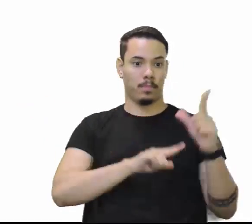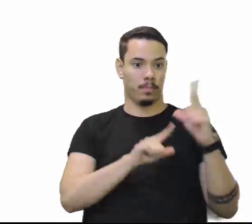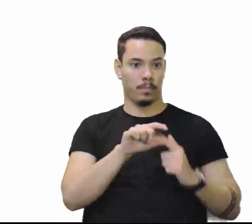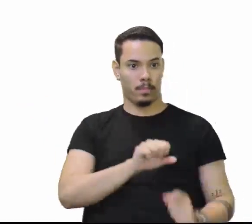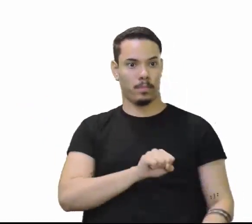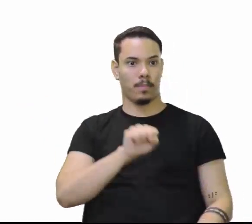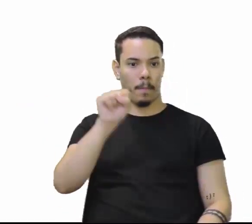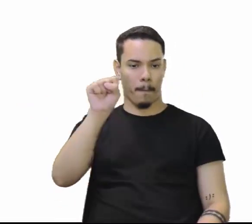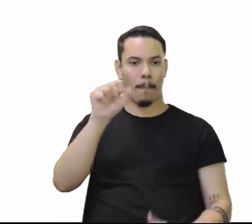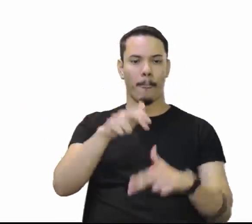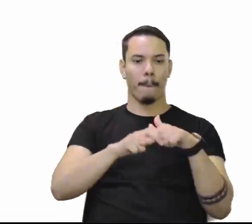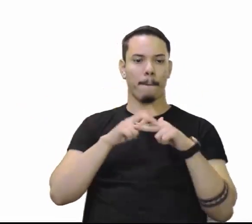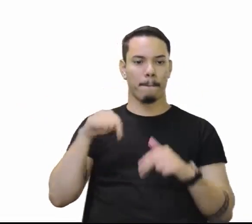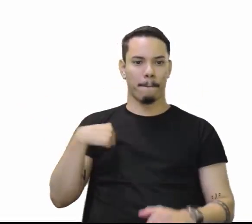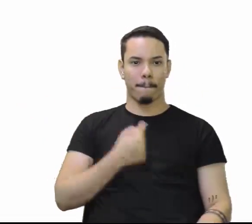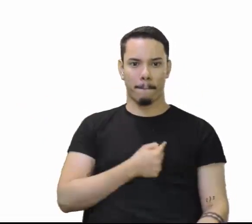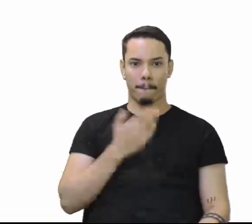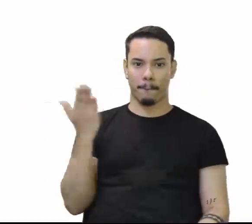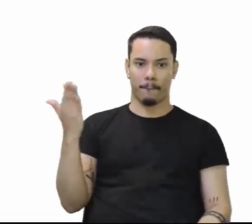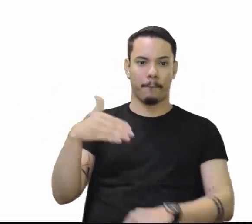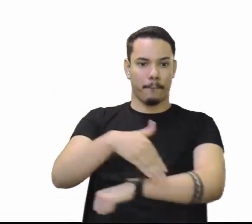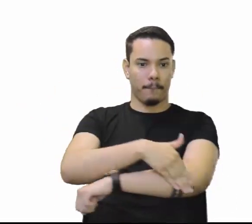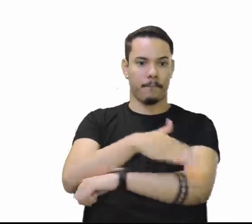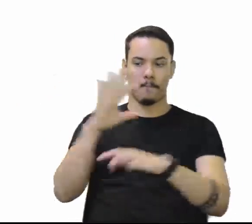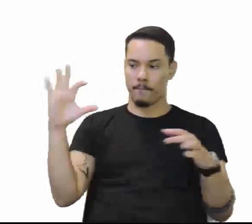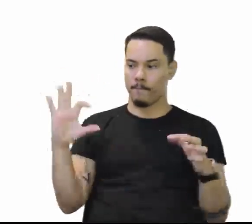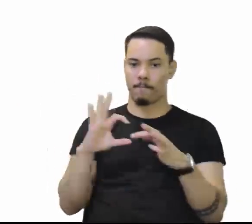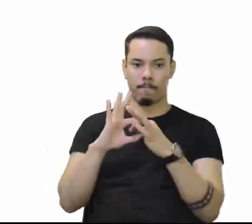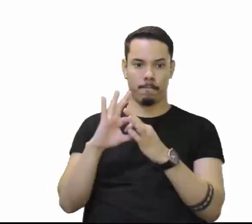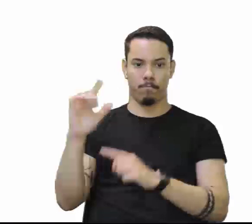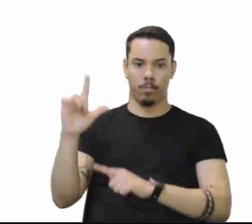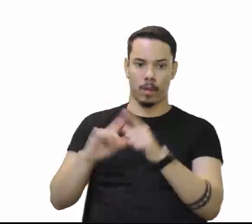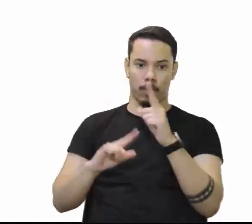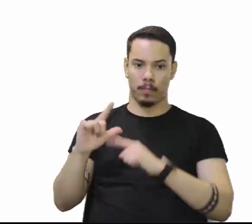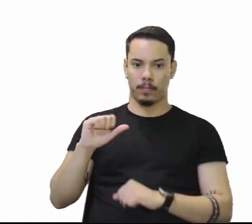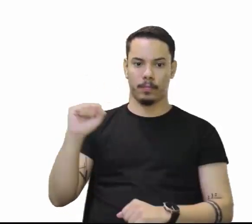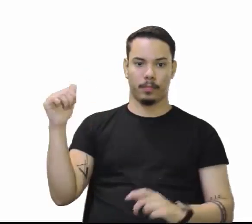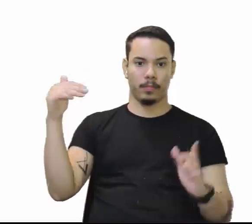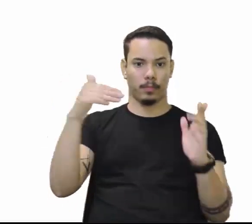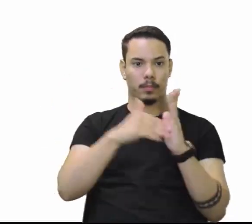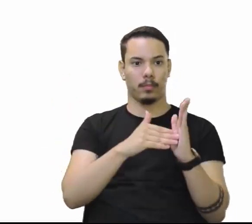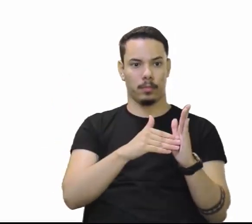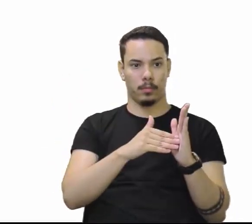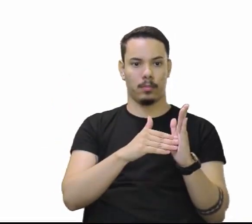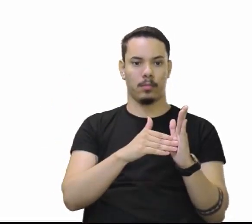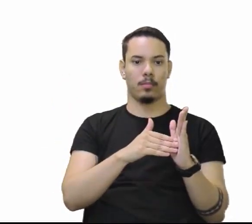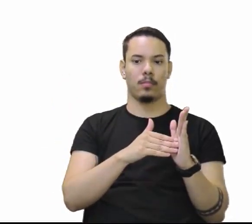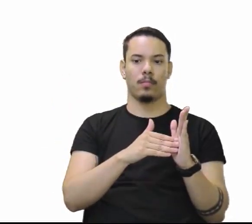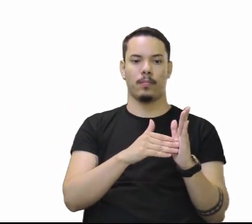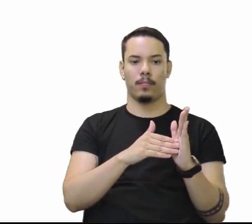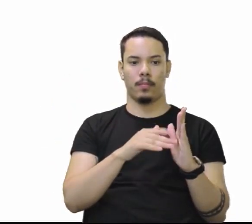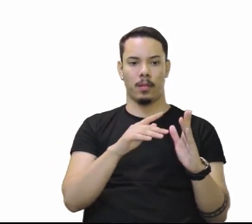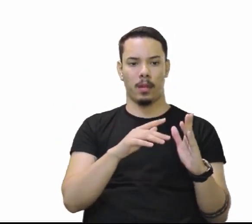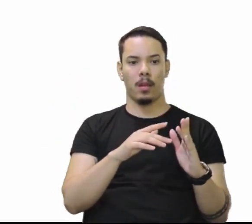nós temos aí essa rodovia ligando Brasília, Acre. A 3